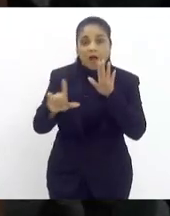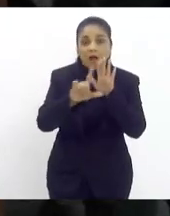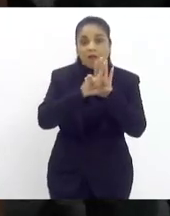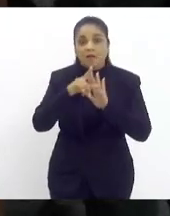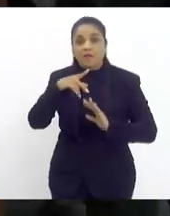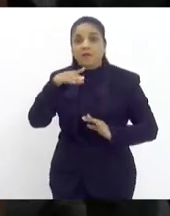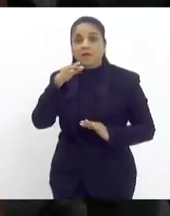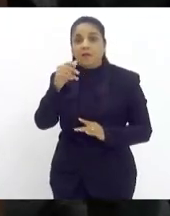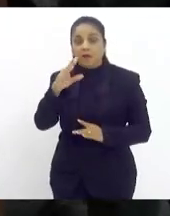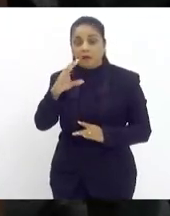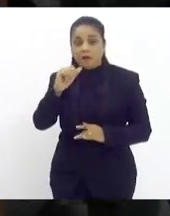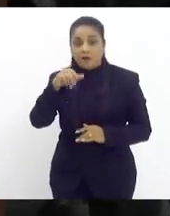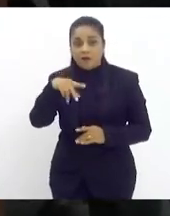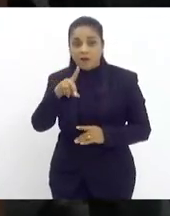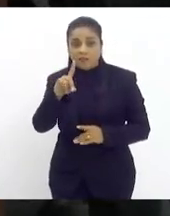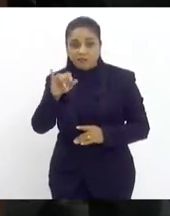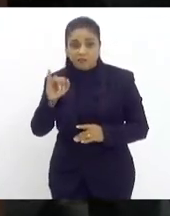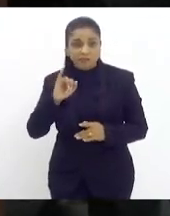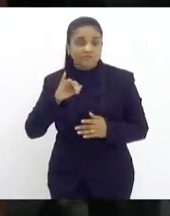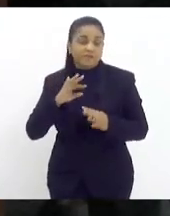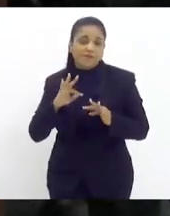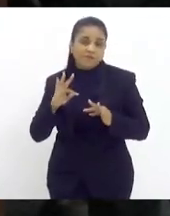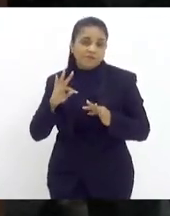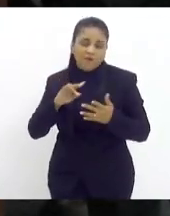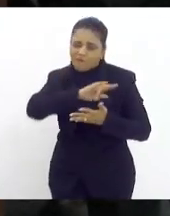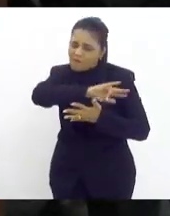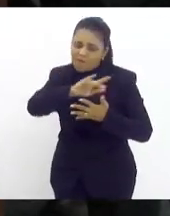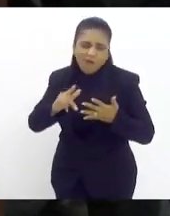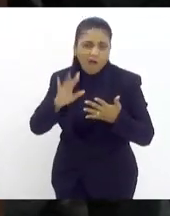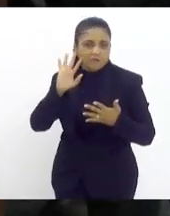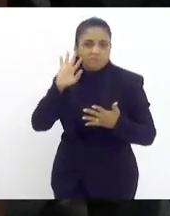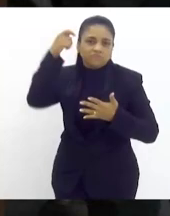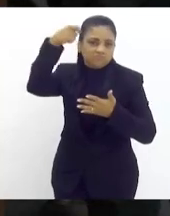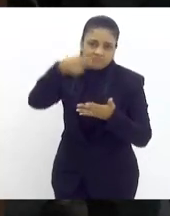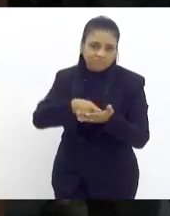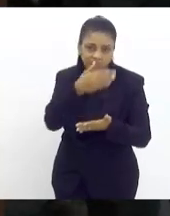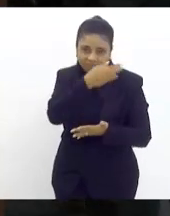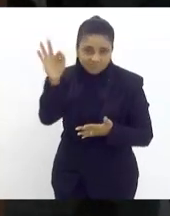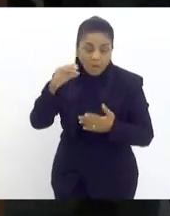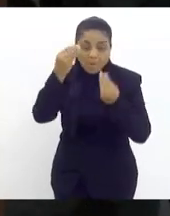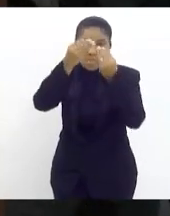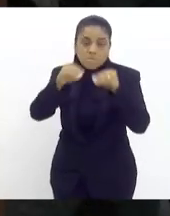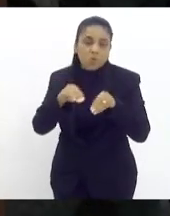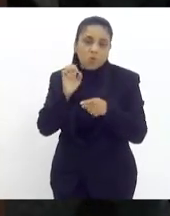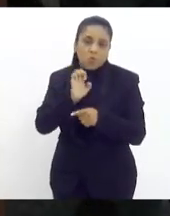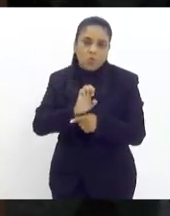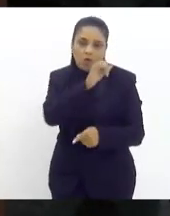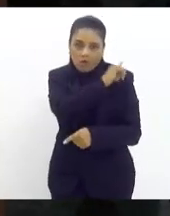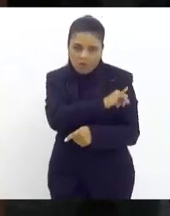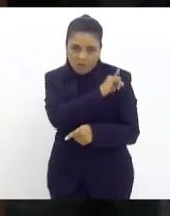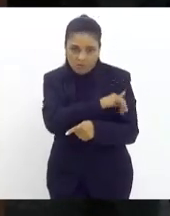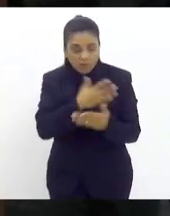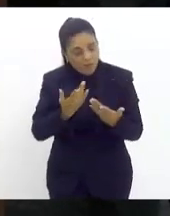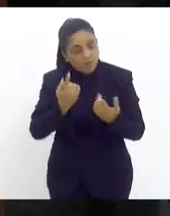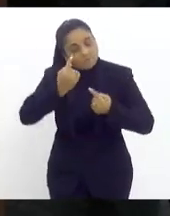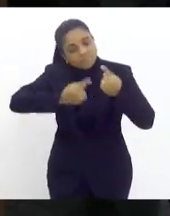federais que só prejudica o estado do Rio de Janeiro e essa seria o debate